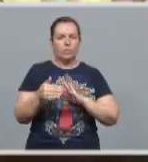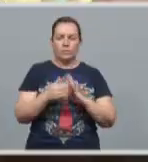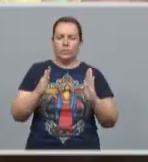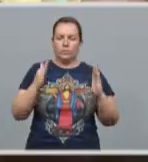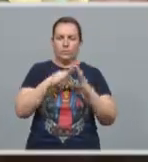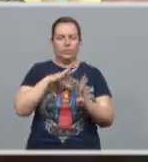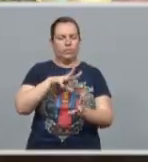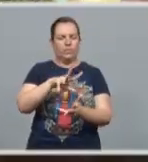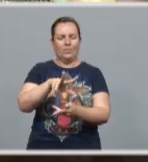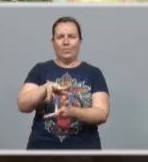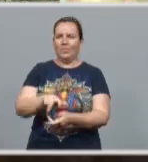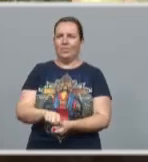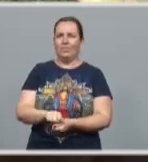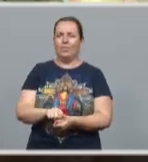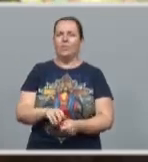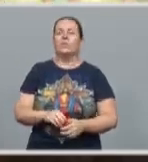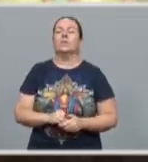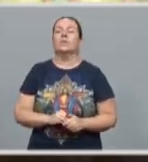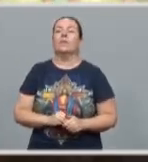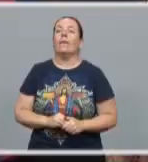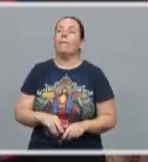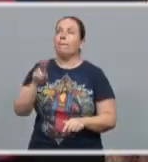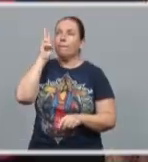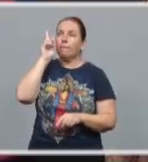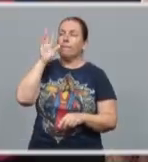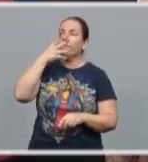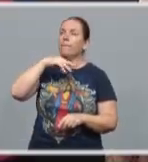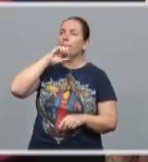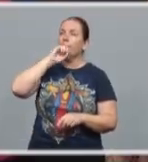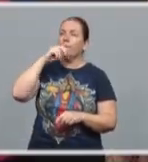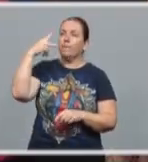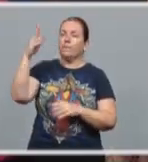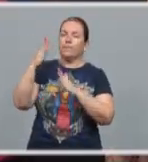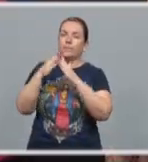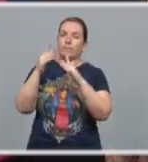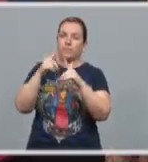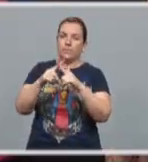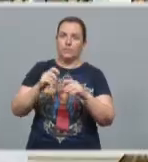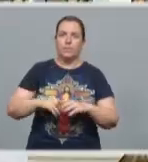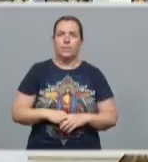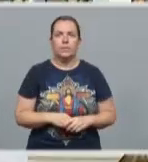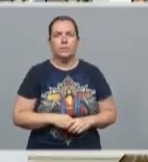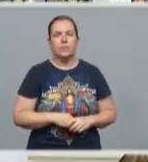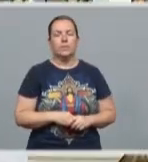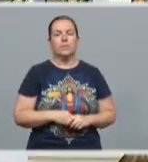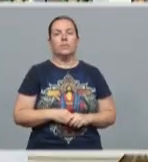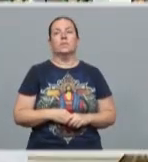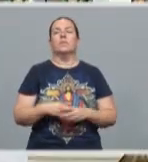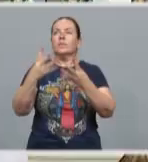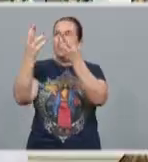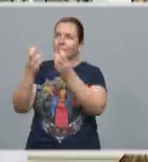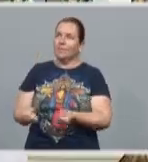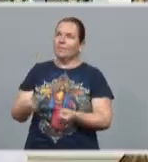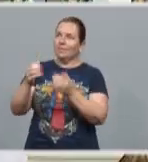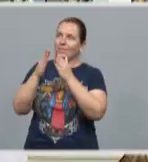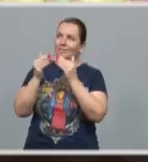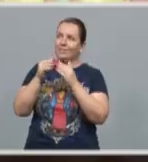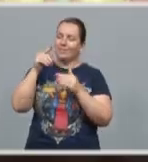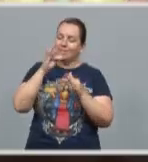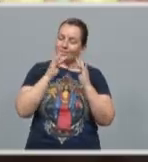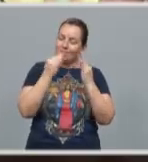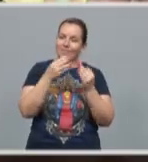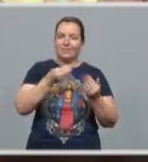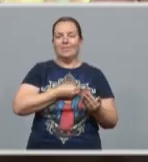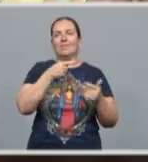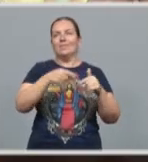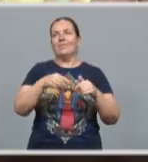inteiro, o clero e todo o povo que conquistastes. Lembrai-vos, ó Pai, da vossa igreja. Atendei as preces da vossa família que está aqui na